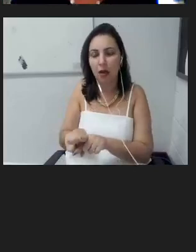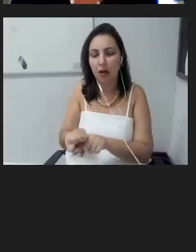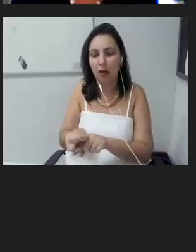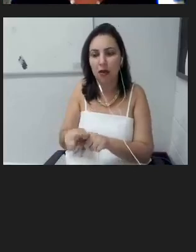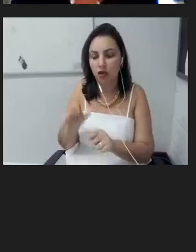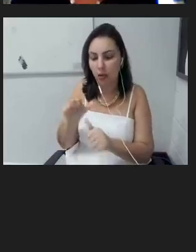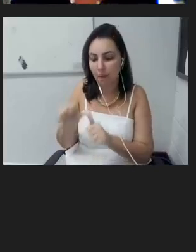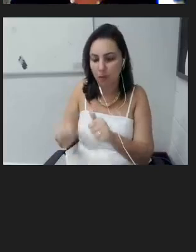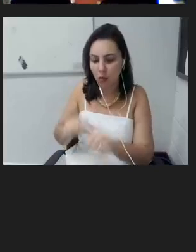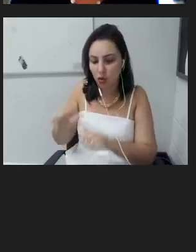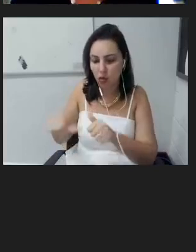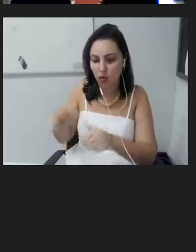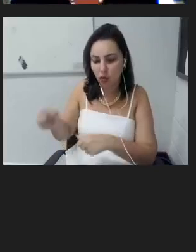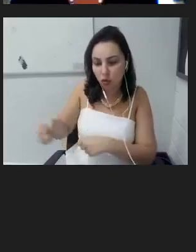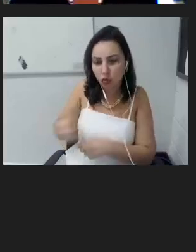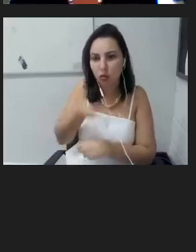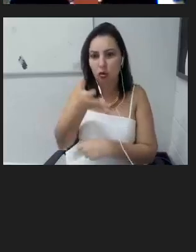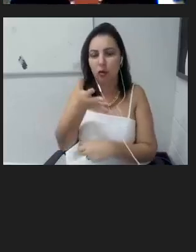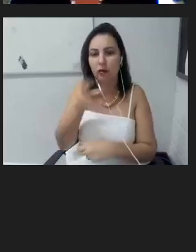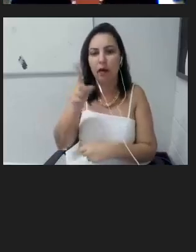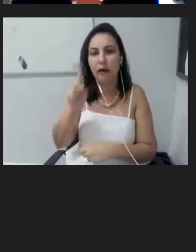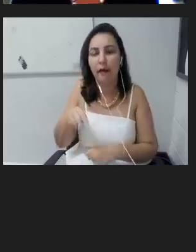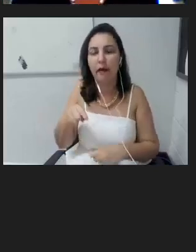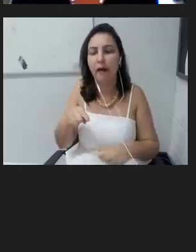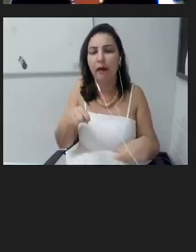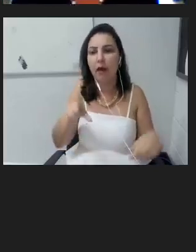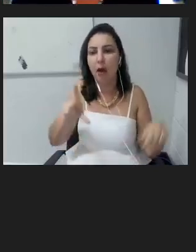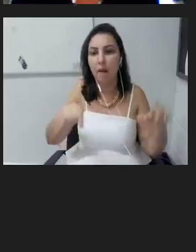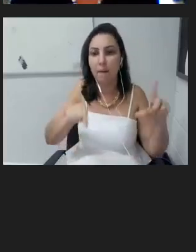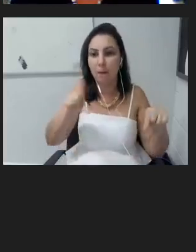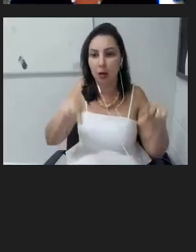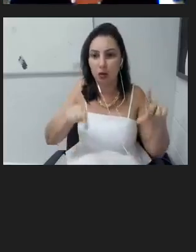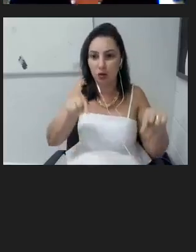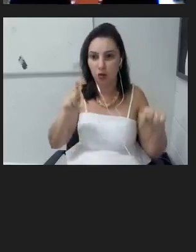a gente. Porque a escolha é uma escolha